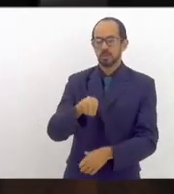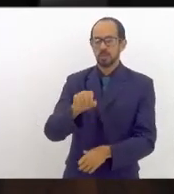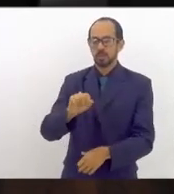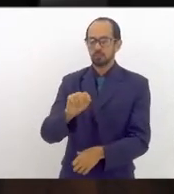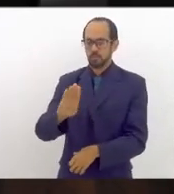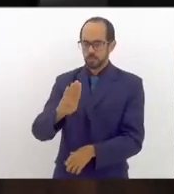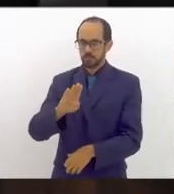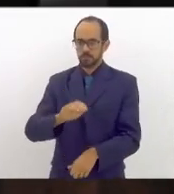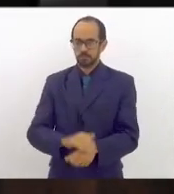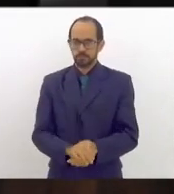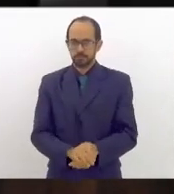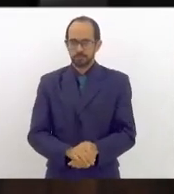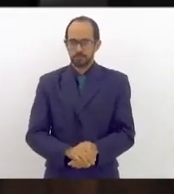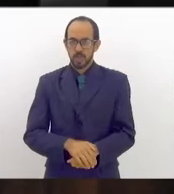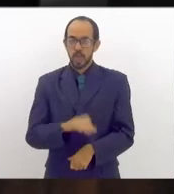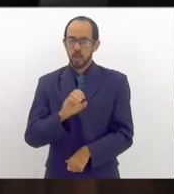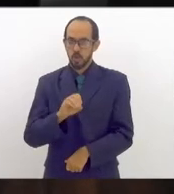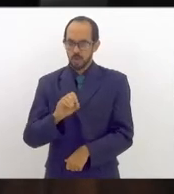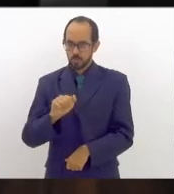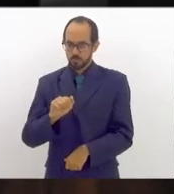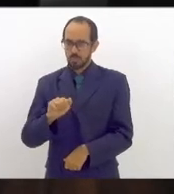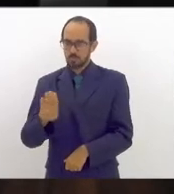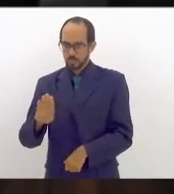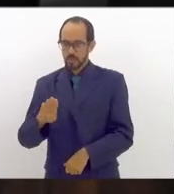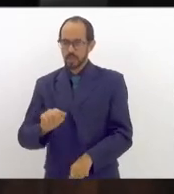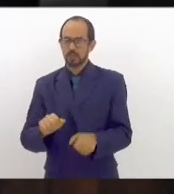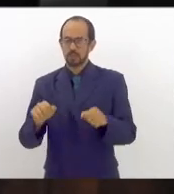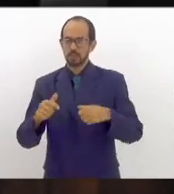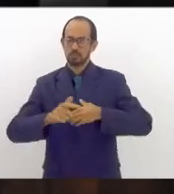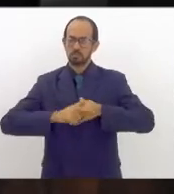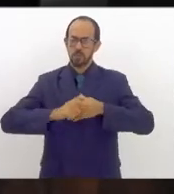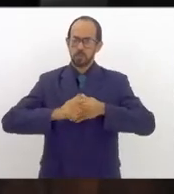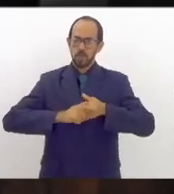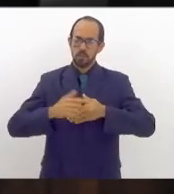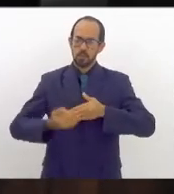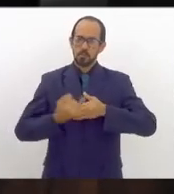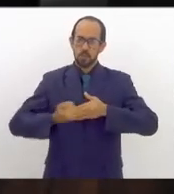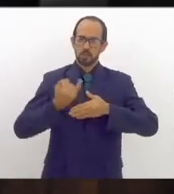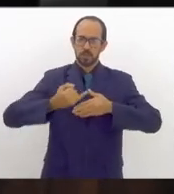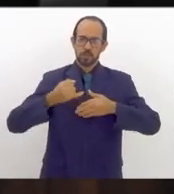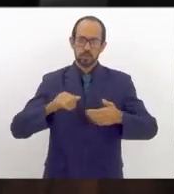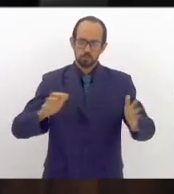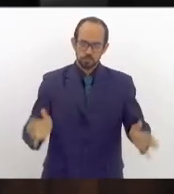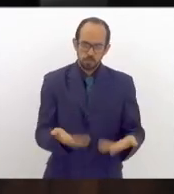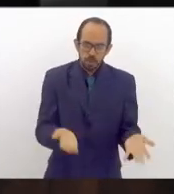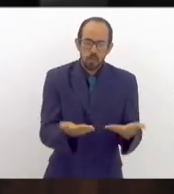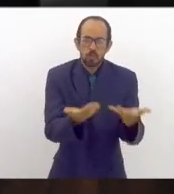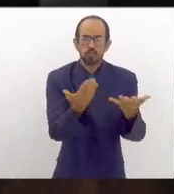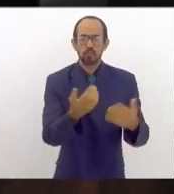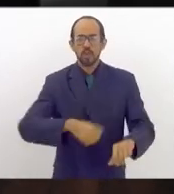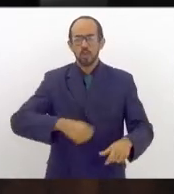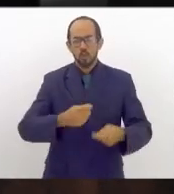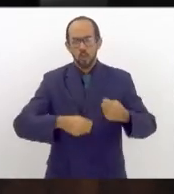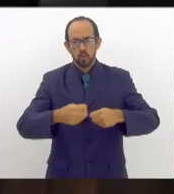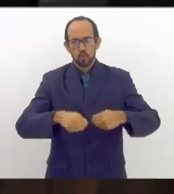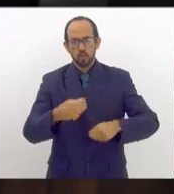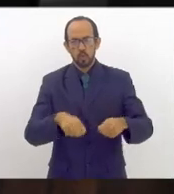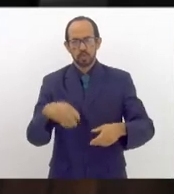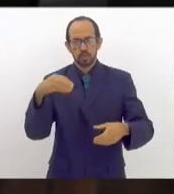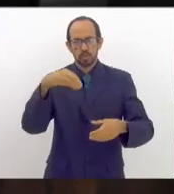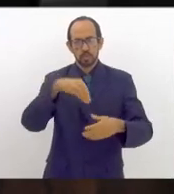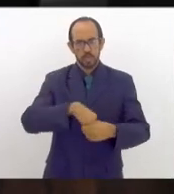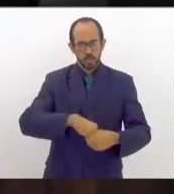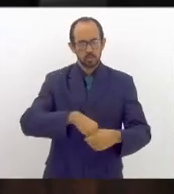Ordem dos Advogados do Brasil tem tido um papel fundamental em promover controle interno da legalidade para a preservação dos